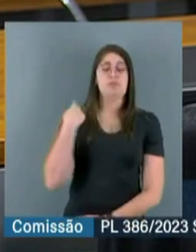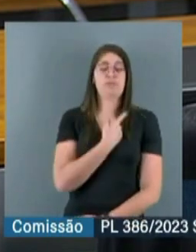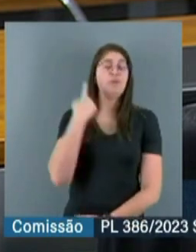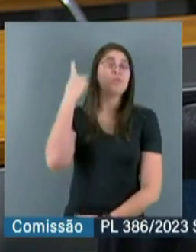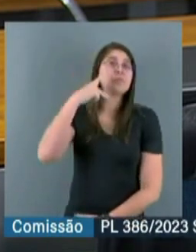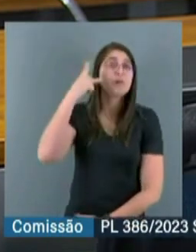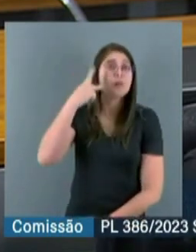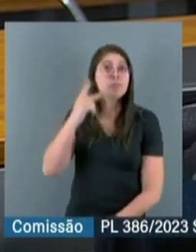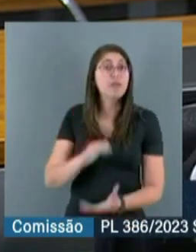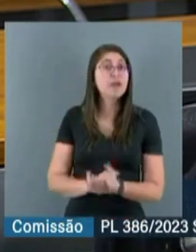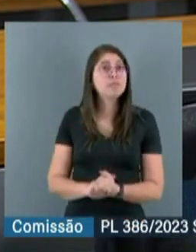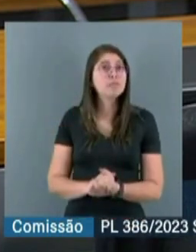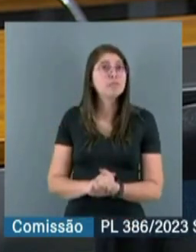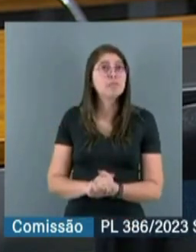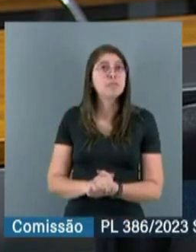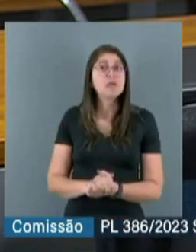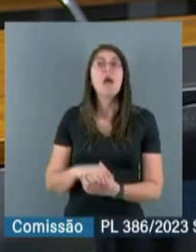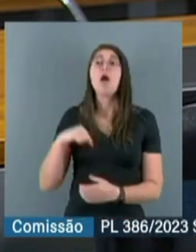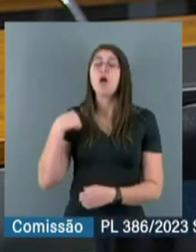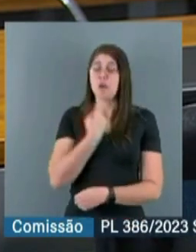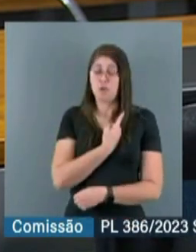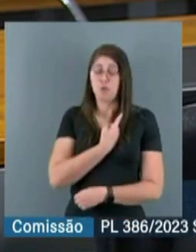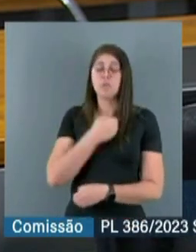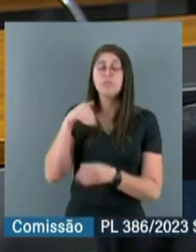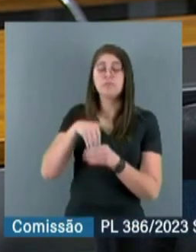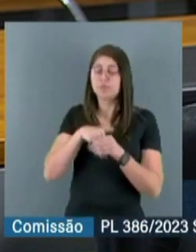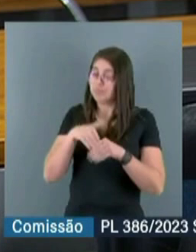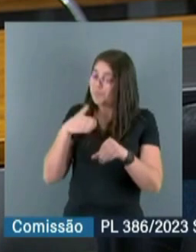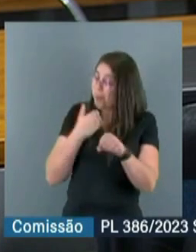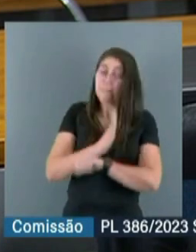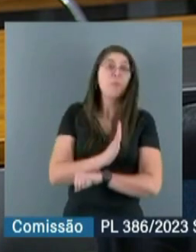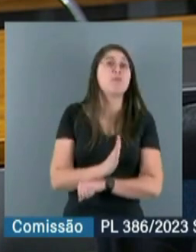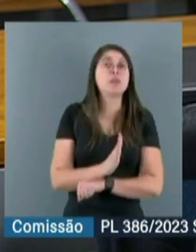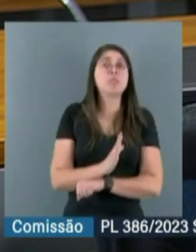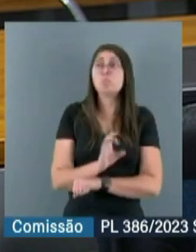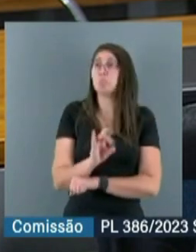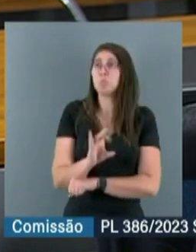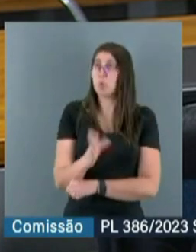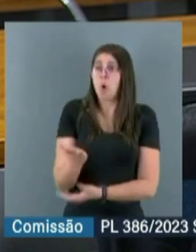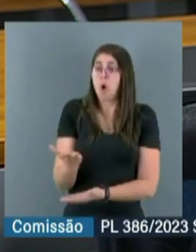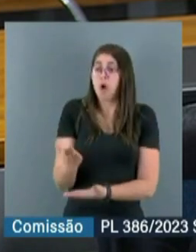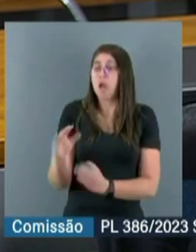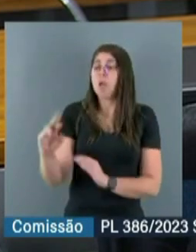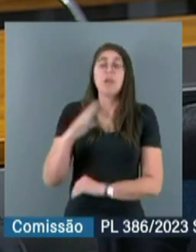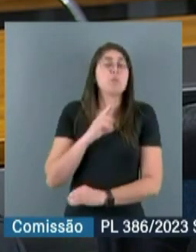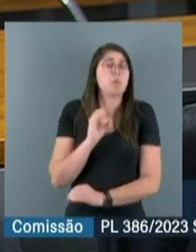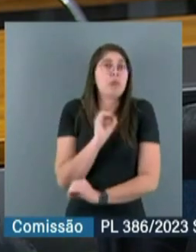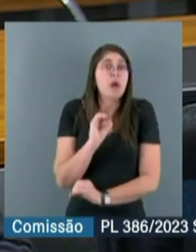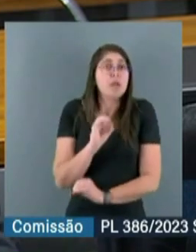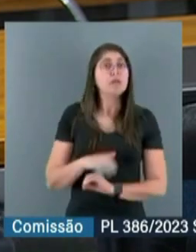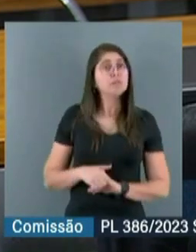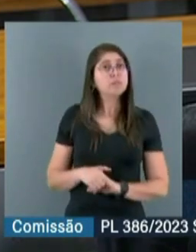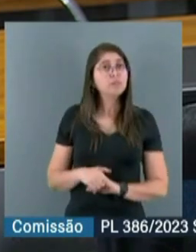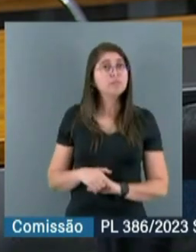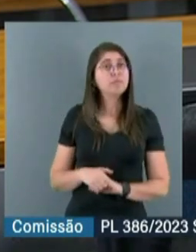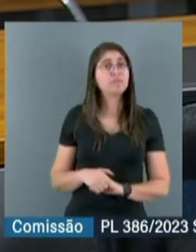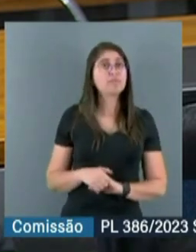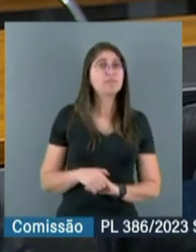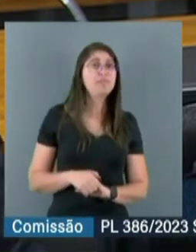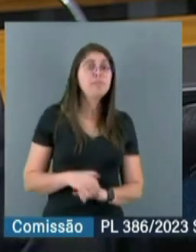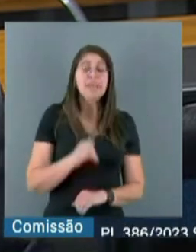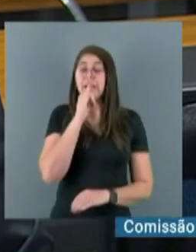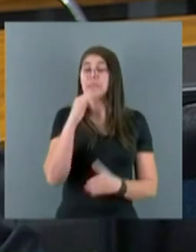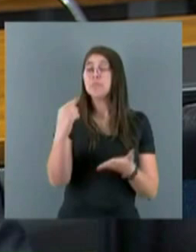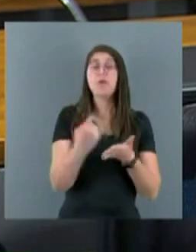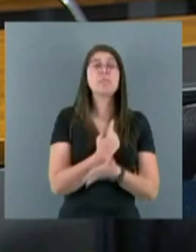parlamentares nós aprovamos e vai ficar por isso obviamente se o senhor